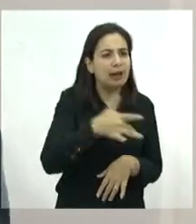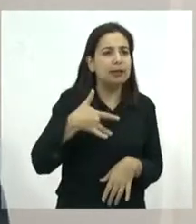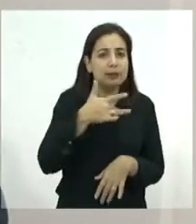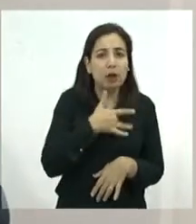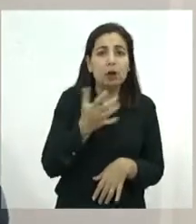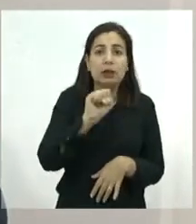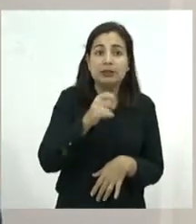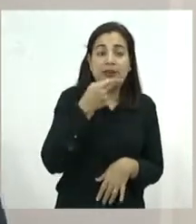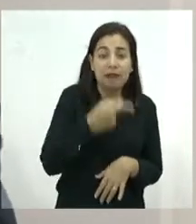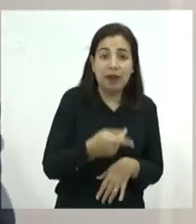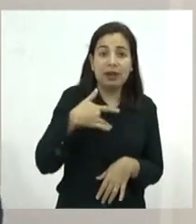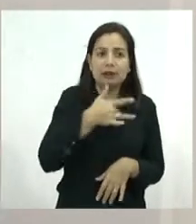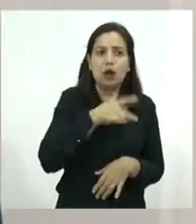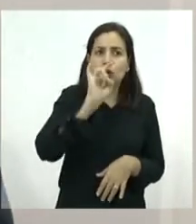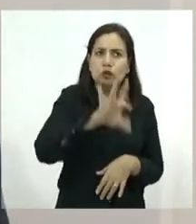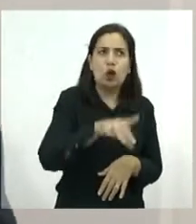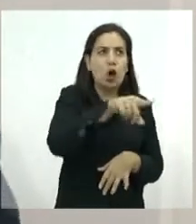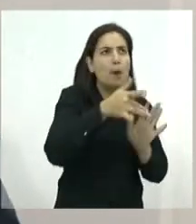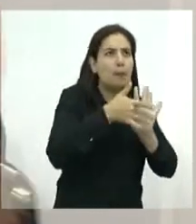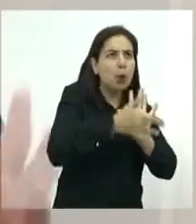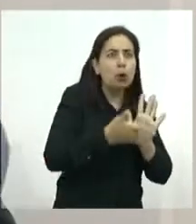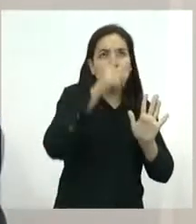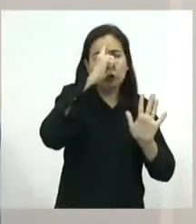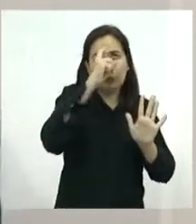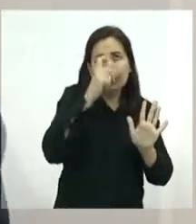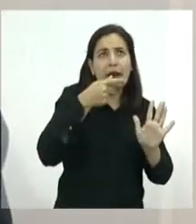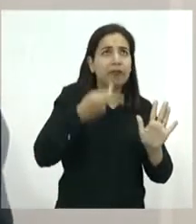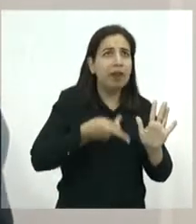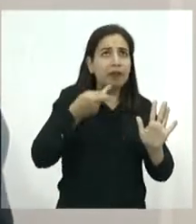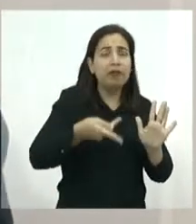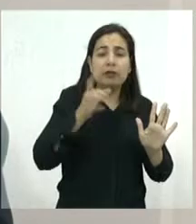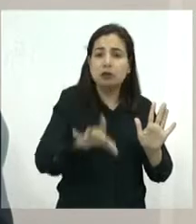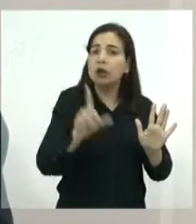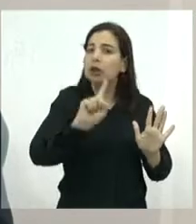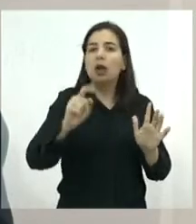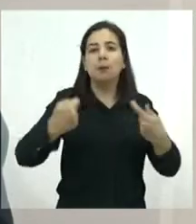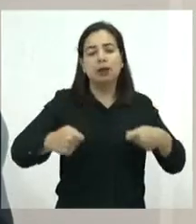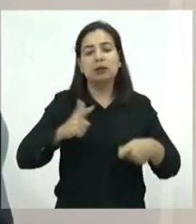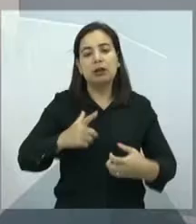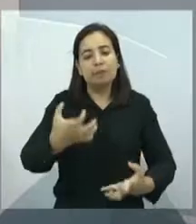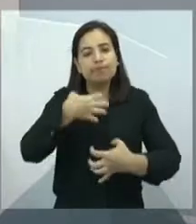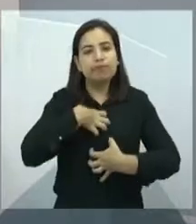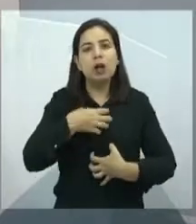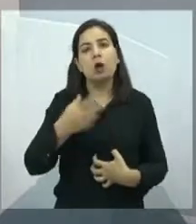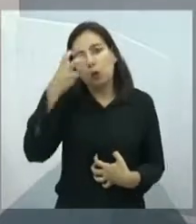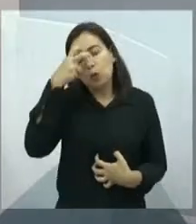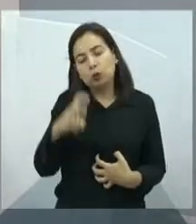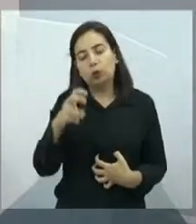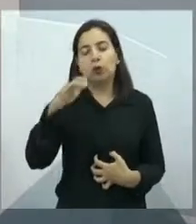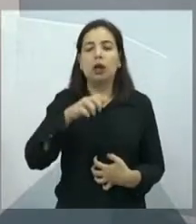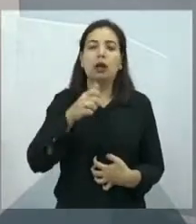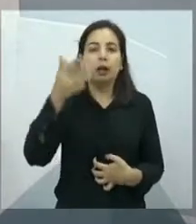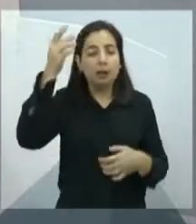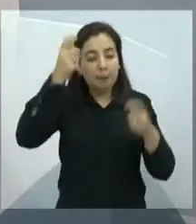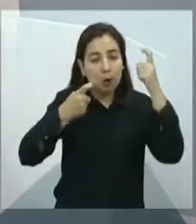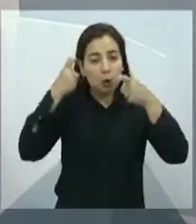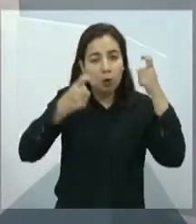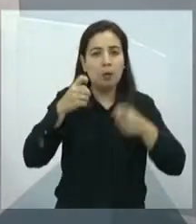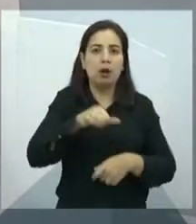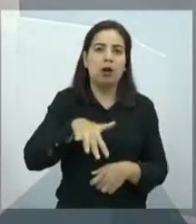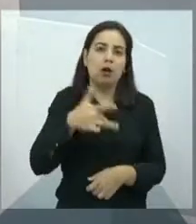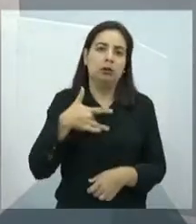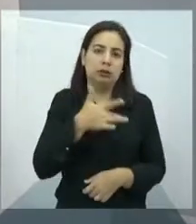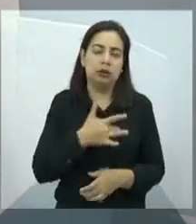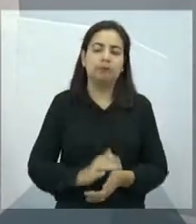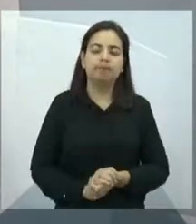não é só falar de equipamento do hospital, do posto, não. É a gente criar uma cultura de saúde. Muito bem. Plenário da cidade, vamos fazer um